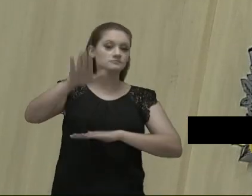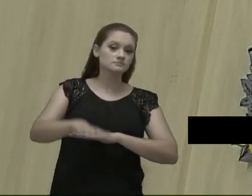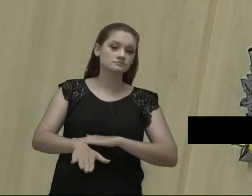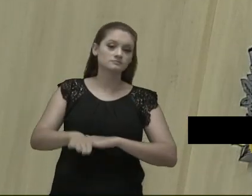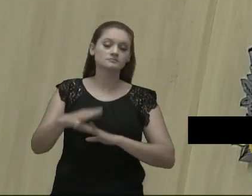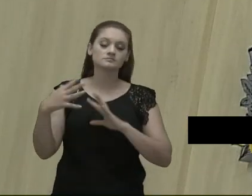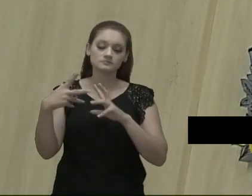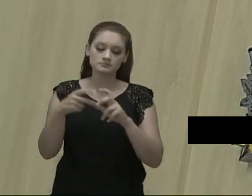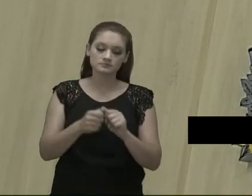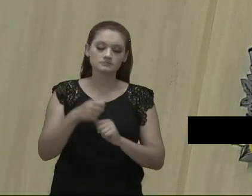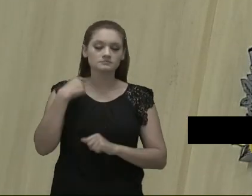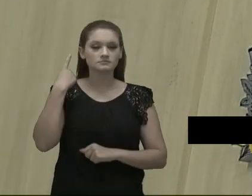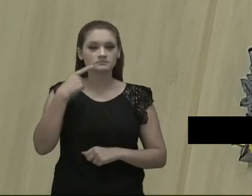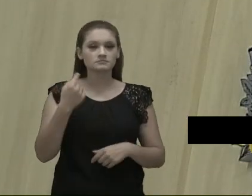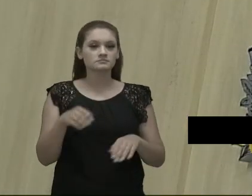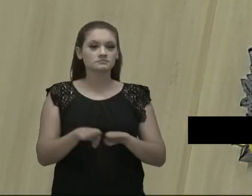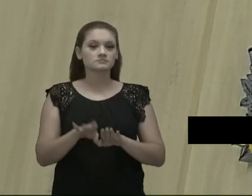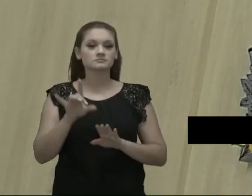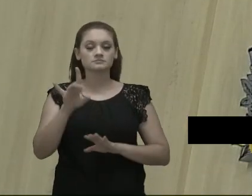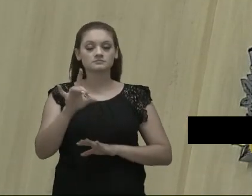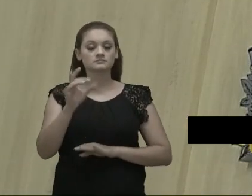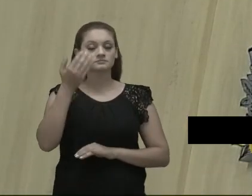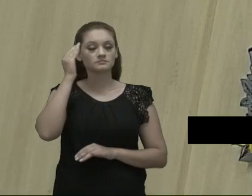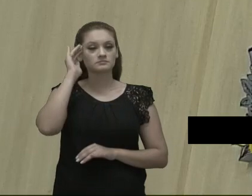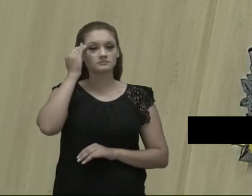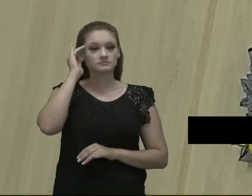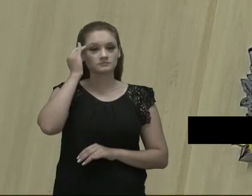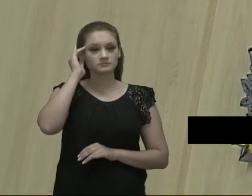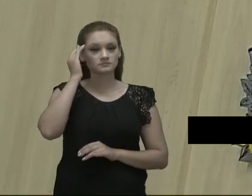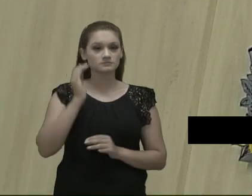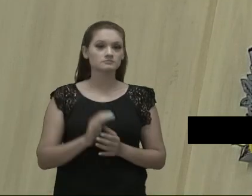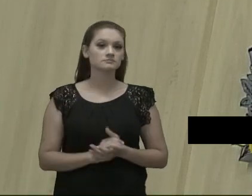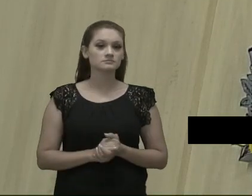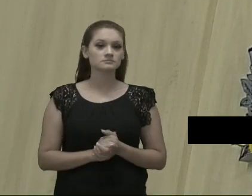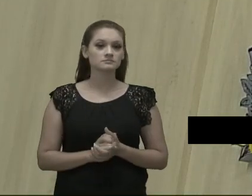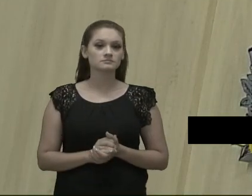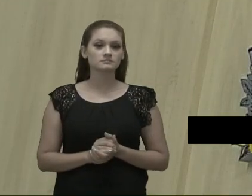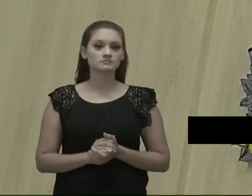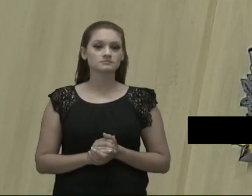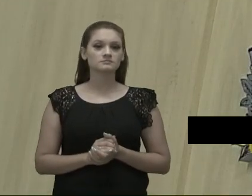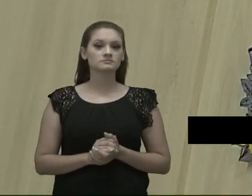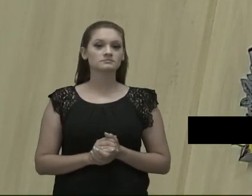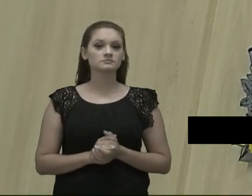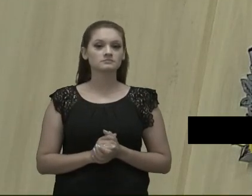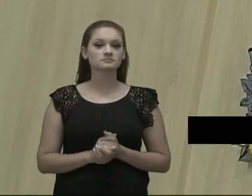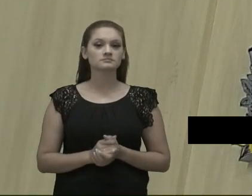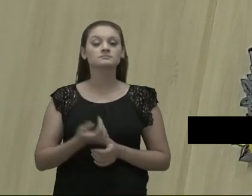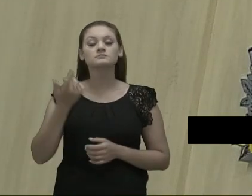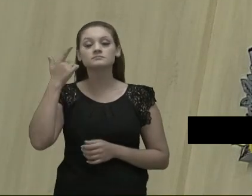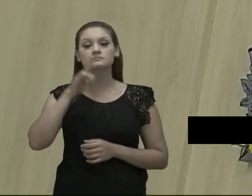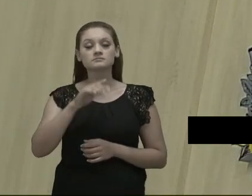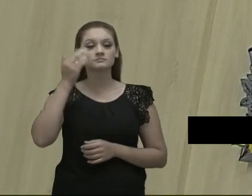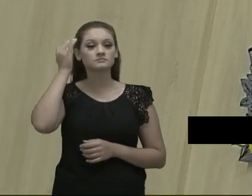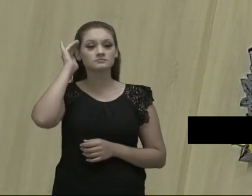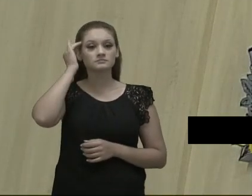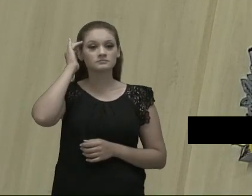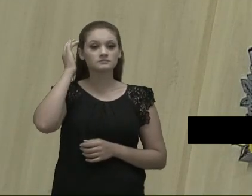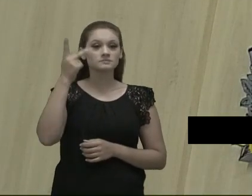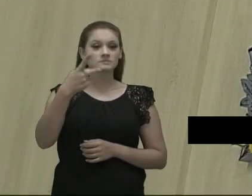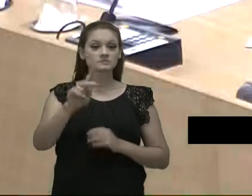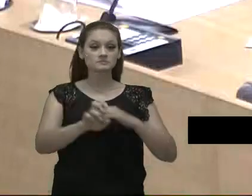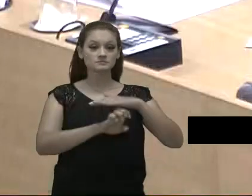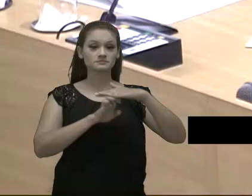tarde. Só para eu poder entender, Só para eu poder entender, a sua